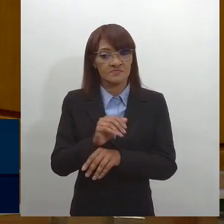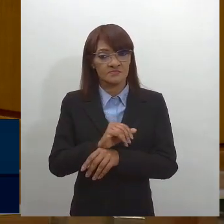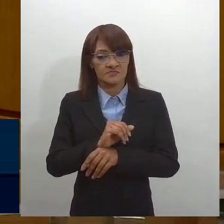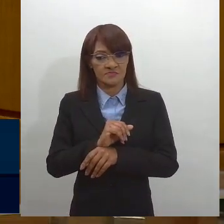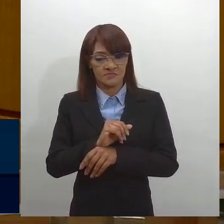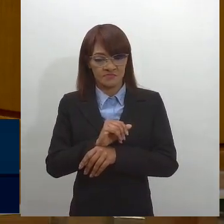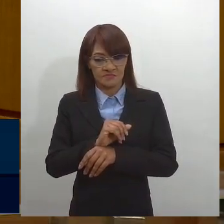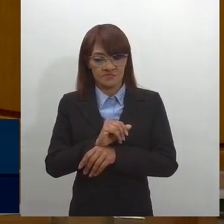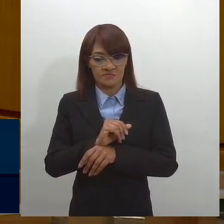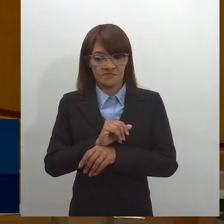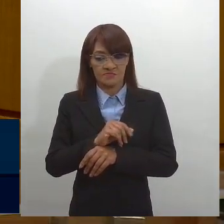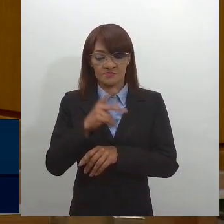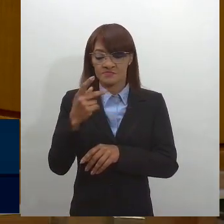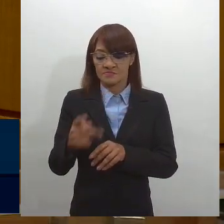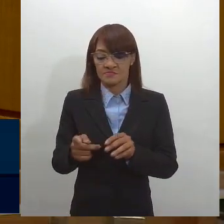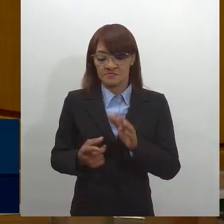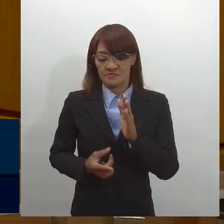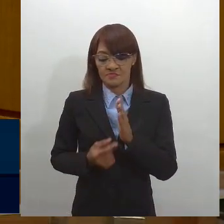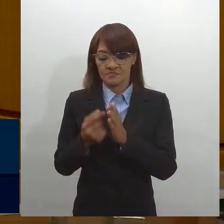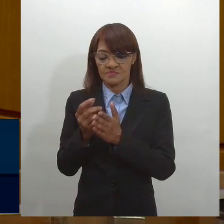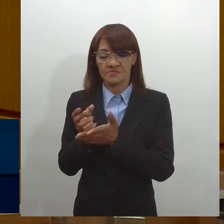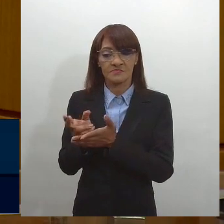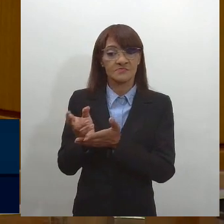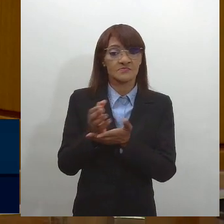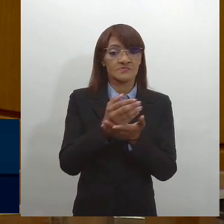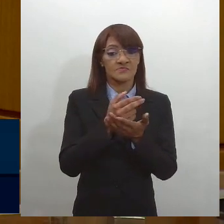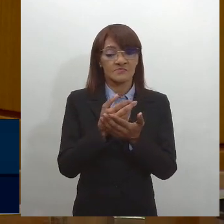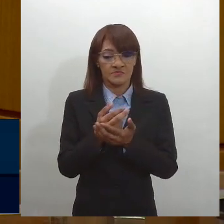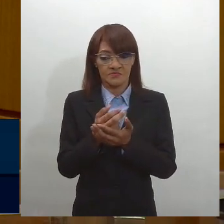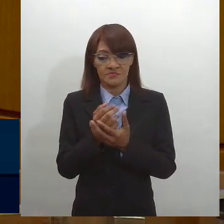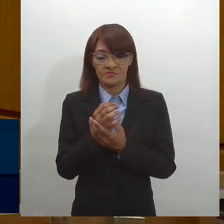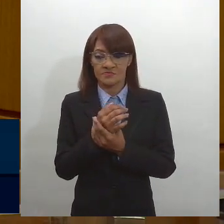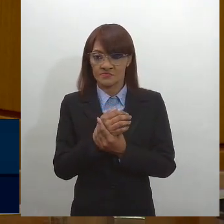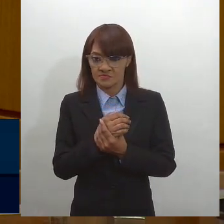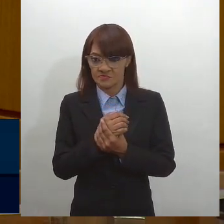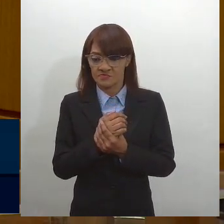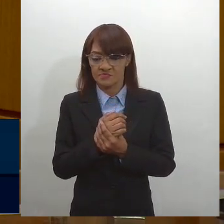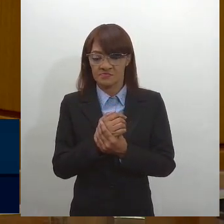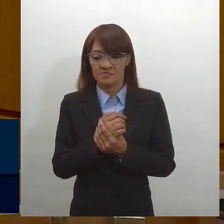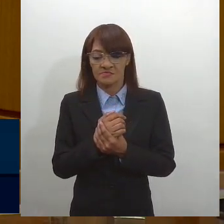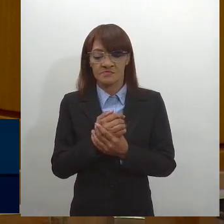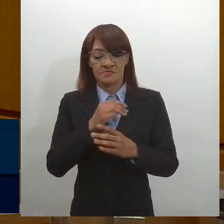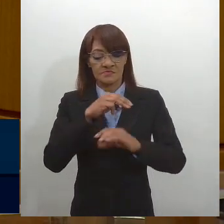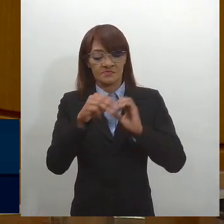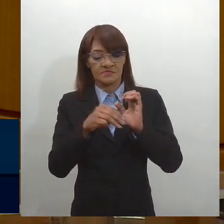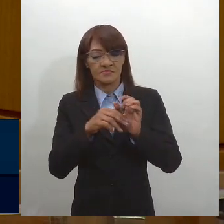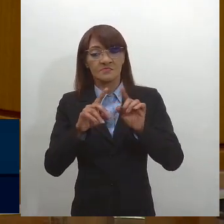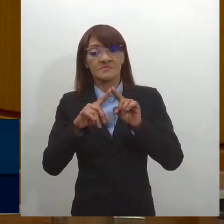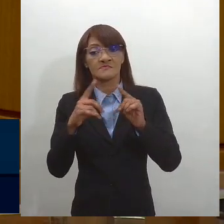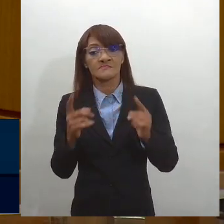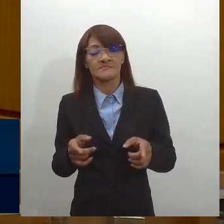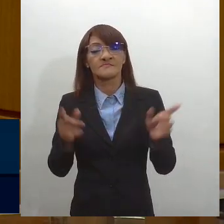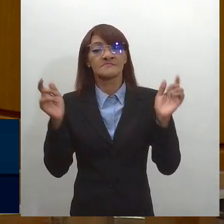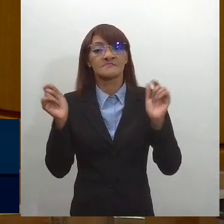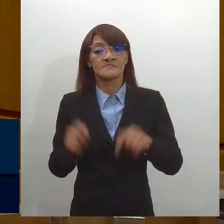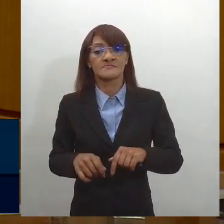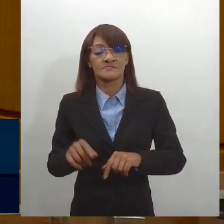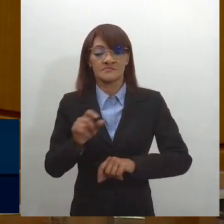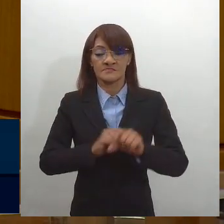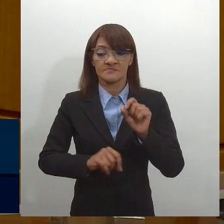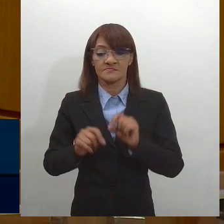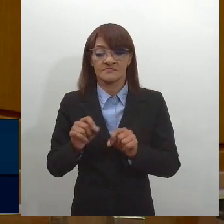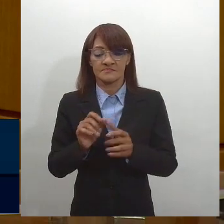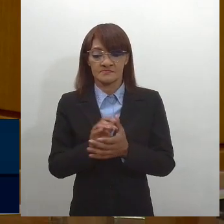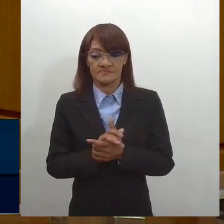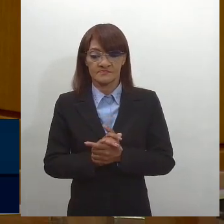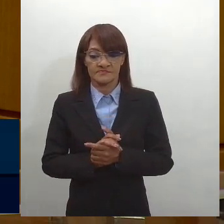recurso que não é tão grande do ponto de vista das nossas emendas, mas que nós possamos com as nossas ou com os nossos aliados que nós temos